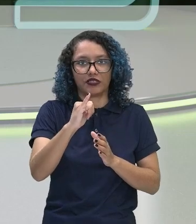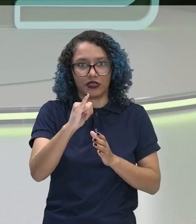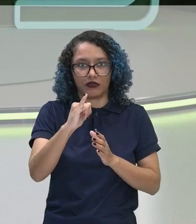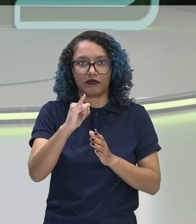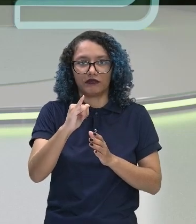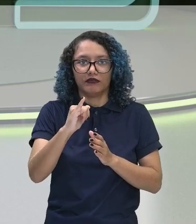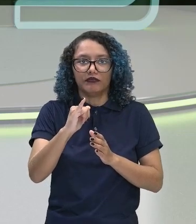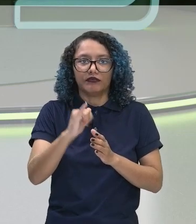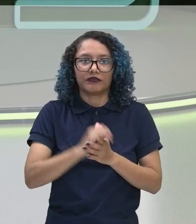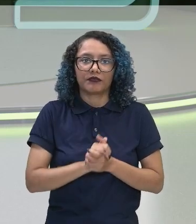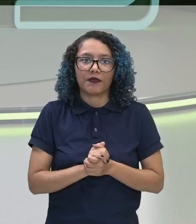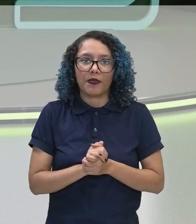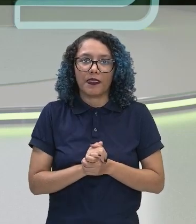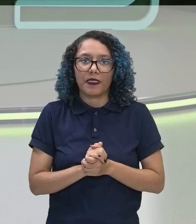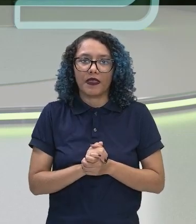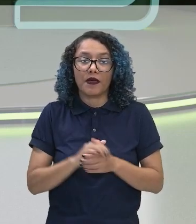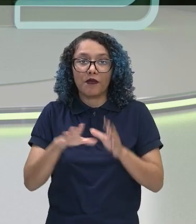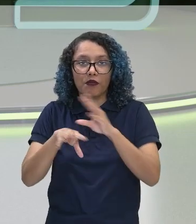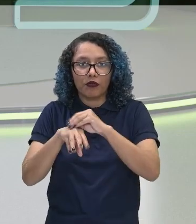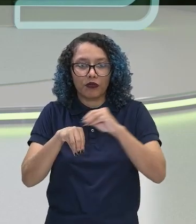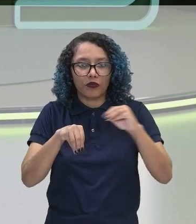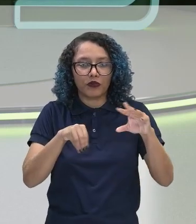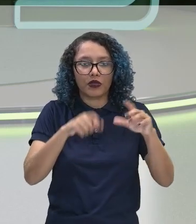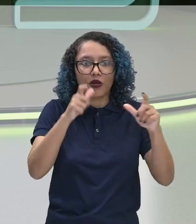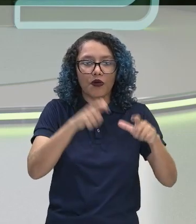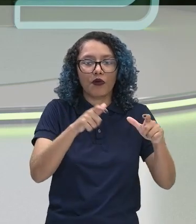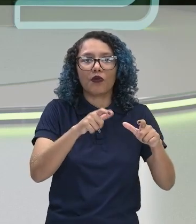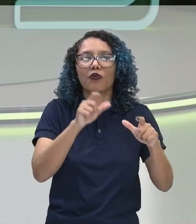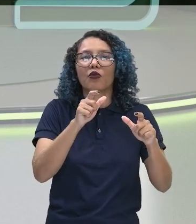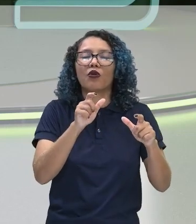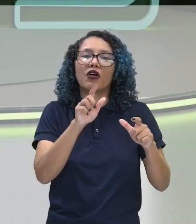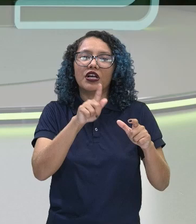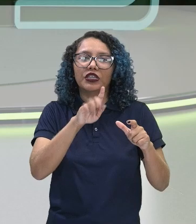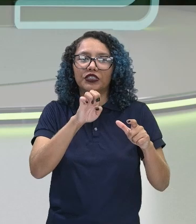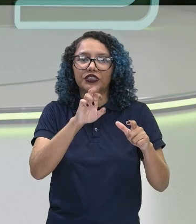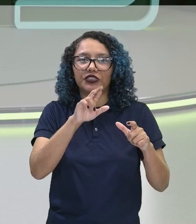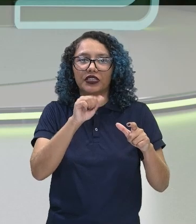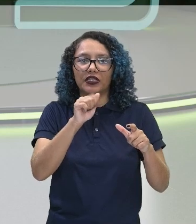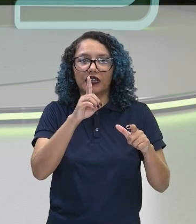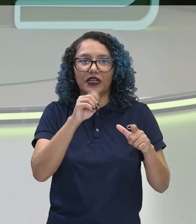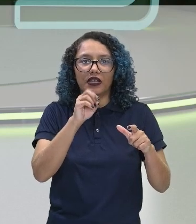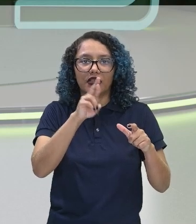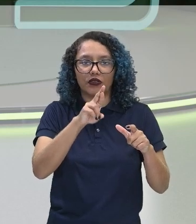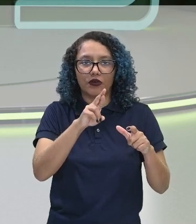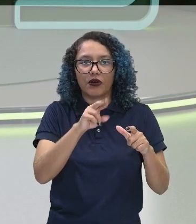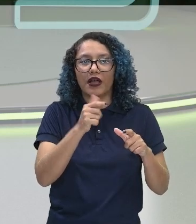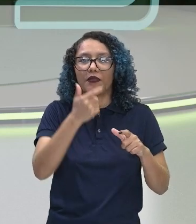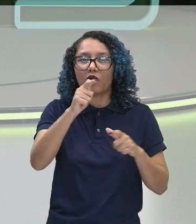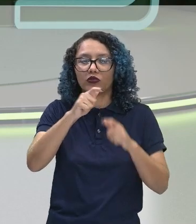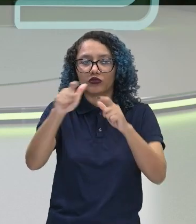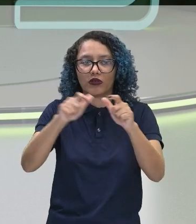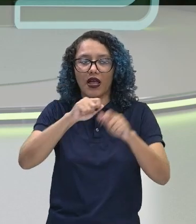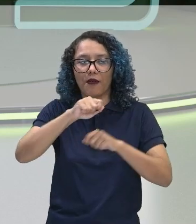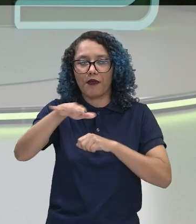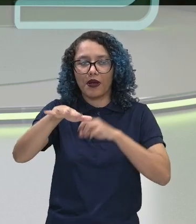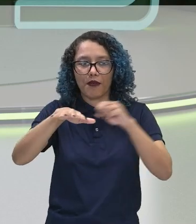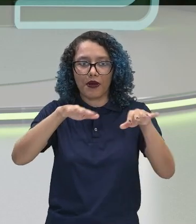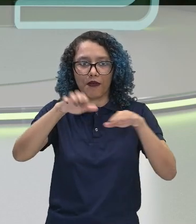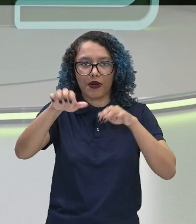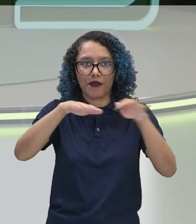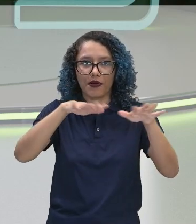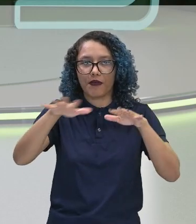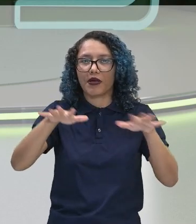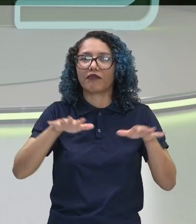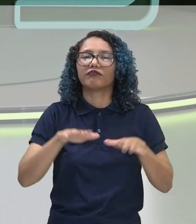transferida para esse gerador e aí, consequentemente, vai ser distribuída para outras partes dessa estrutura